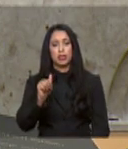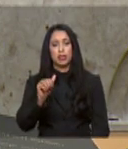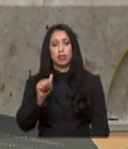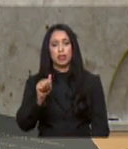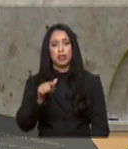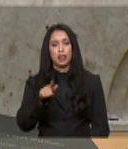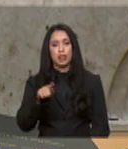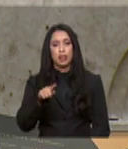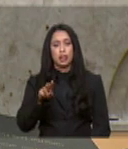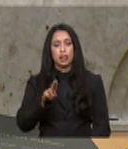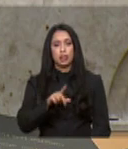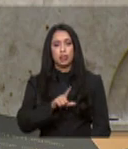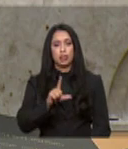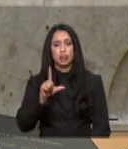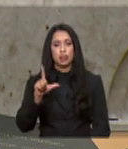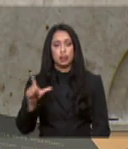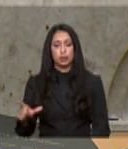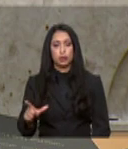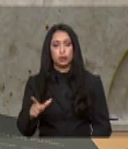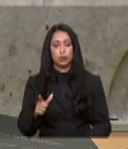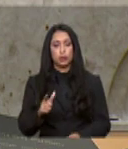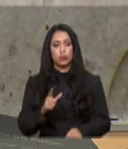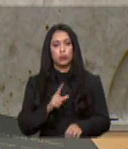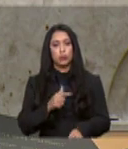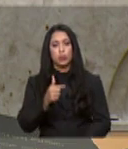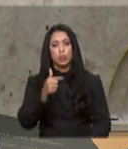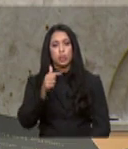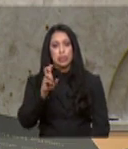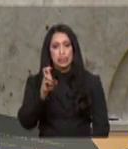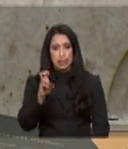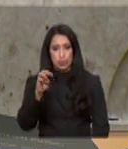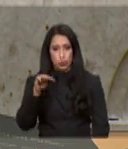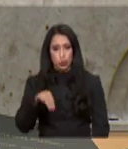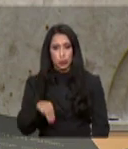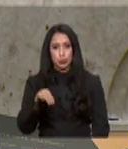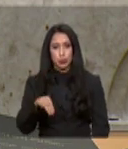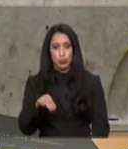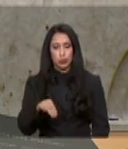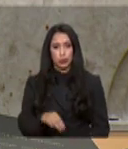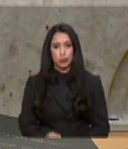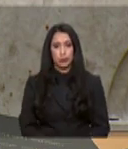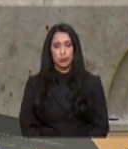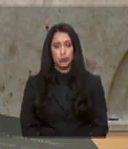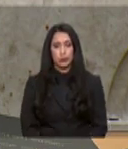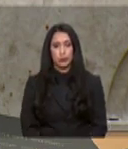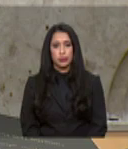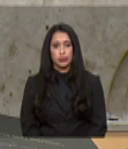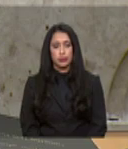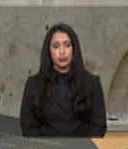Echeveria, que na divisão com os amigos Curi ficou com os 5 minutos finais.